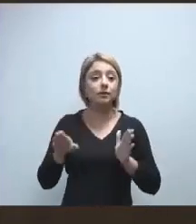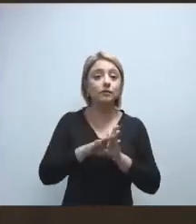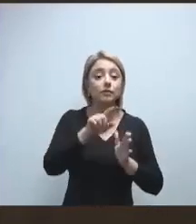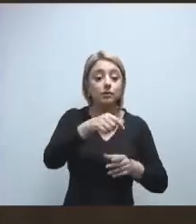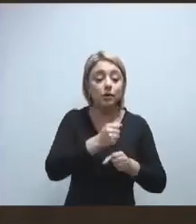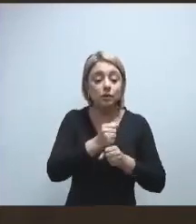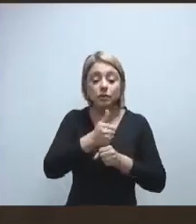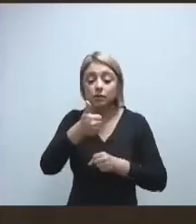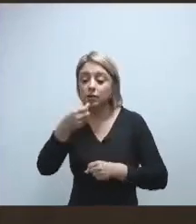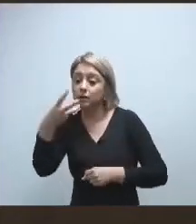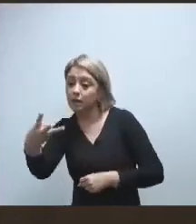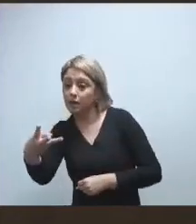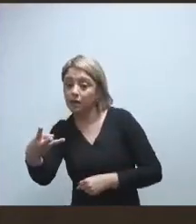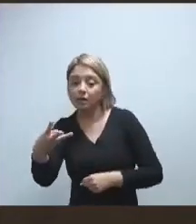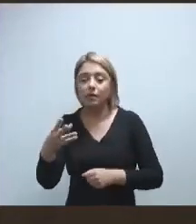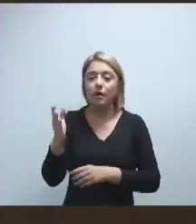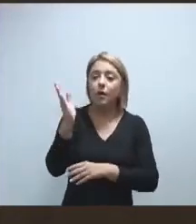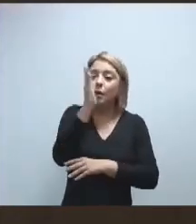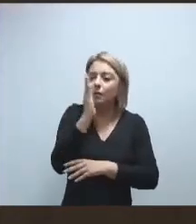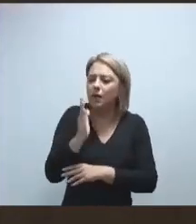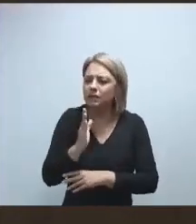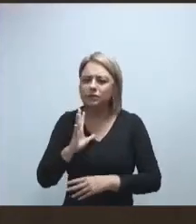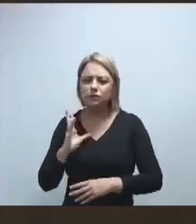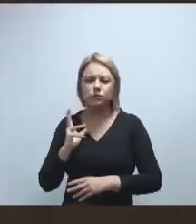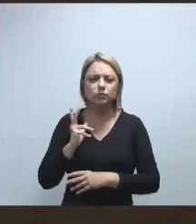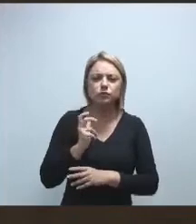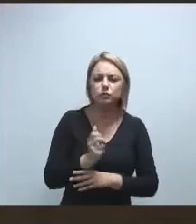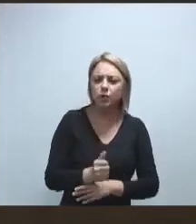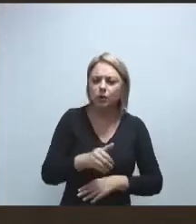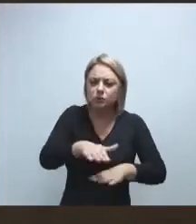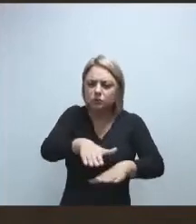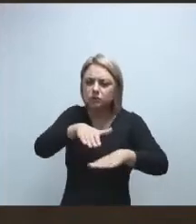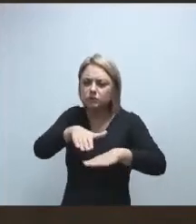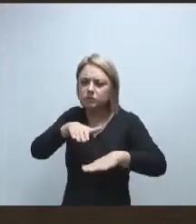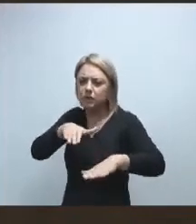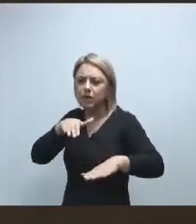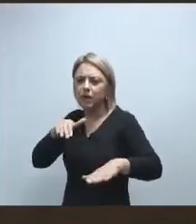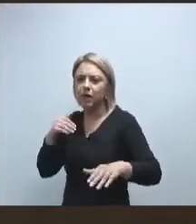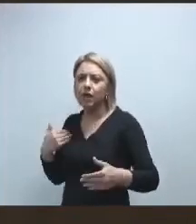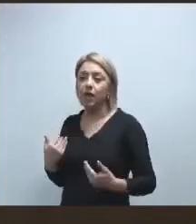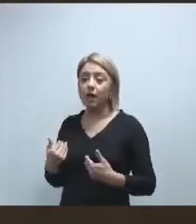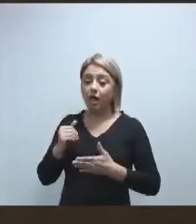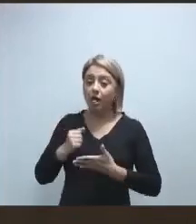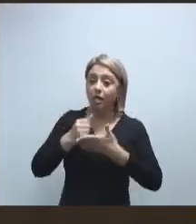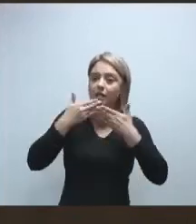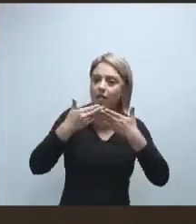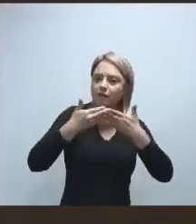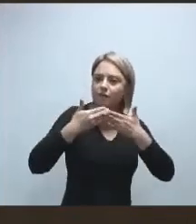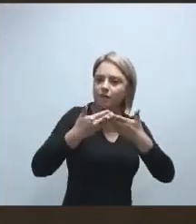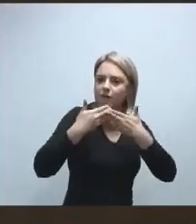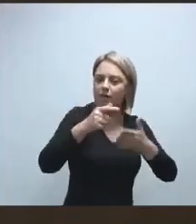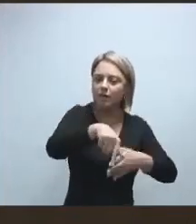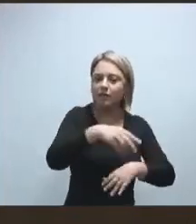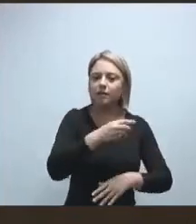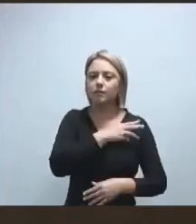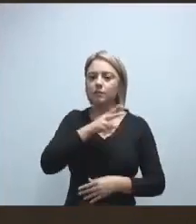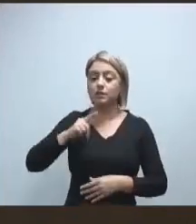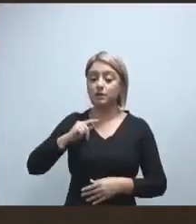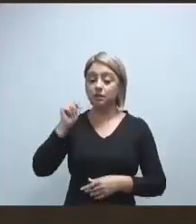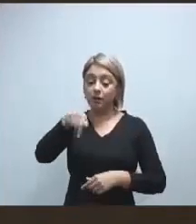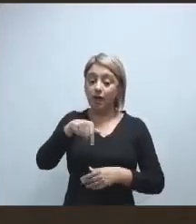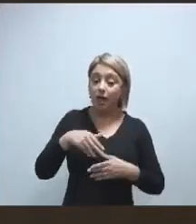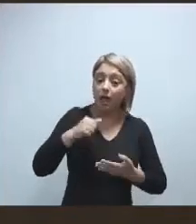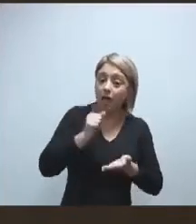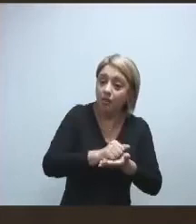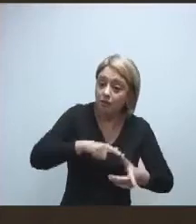2013 o brasil inteiro simon e se movimentando a favor do ministério público porque graças à